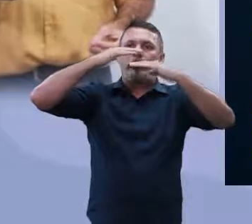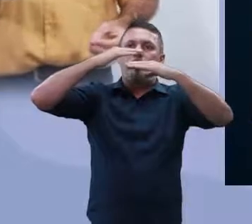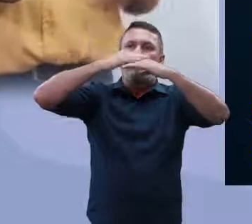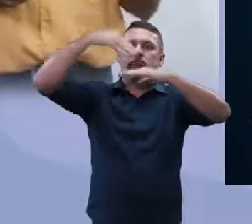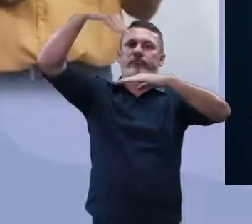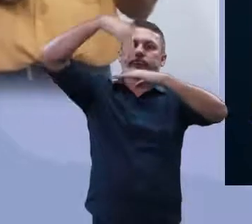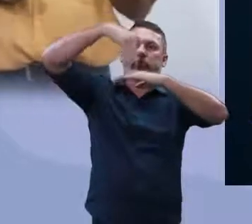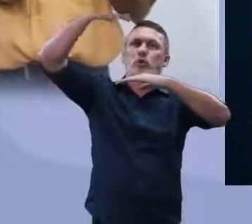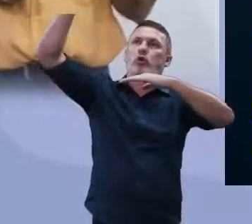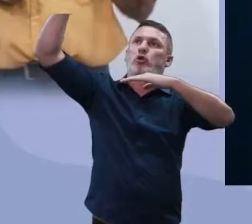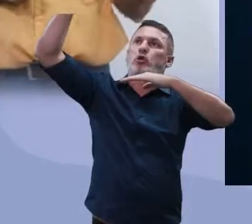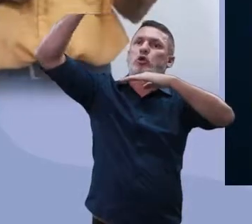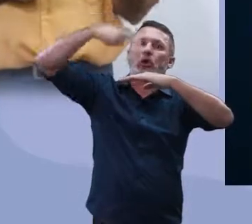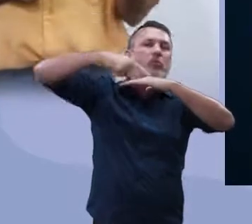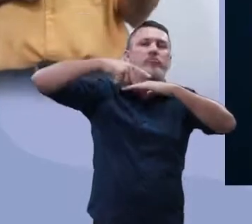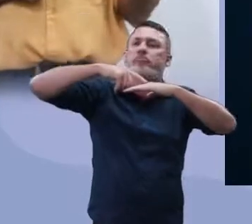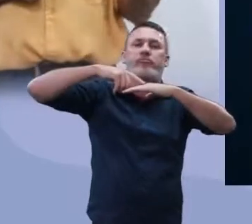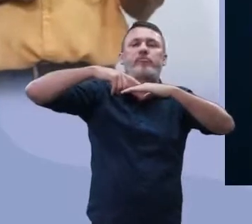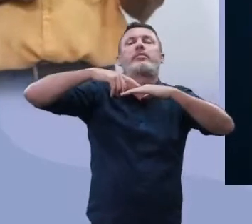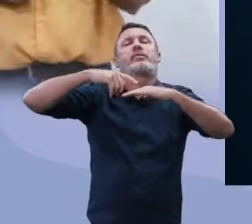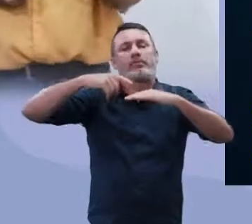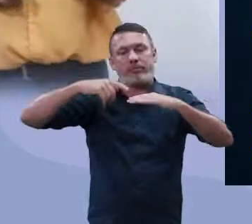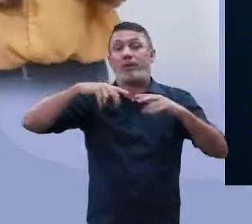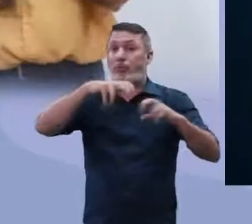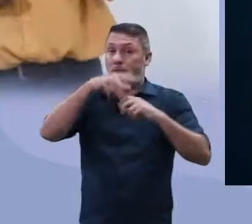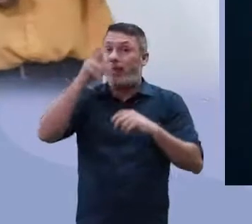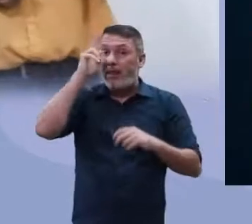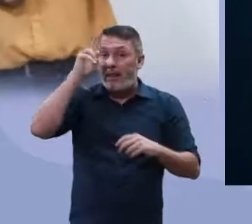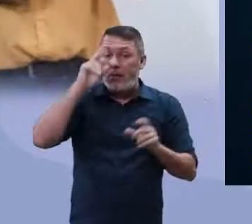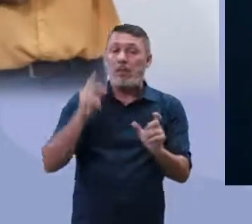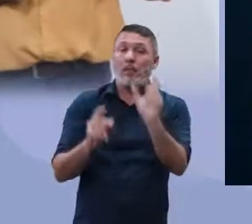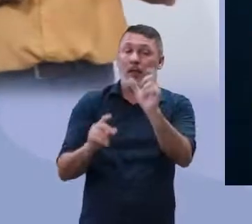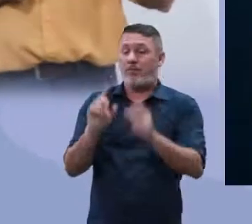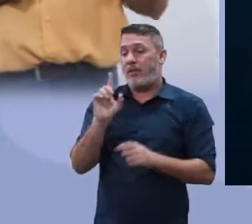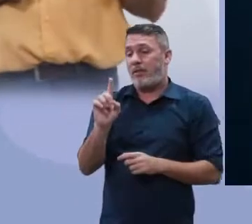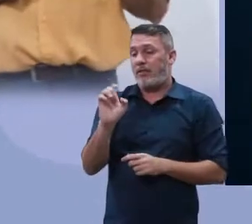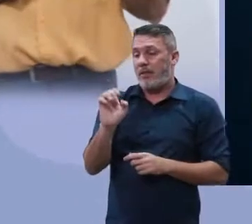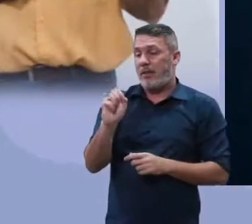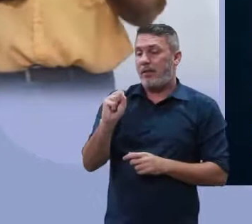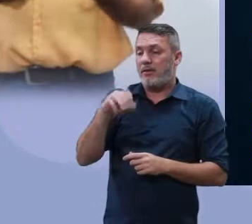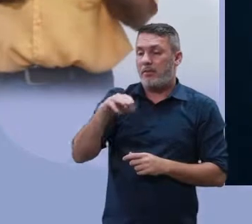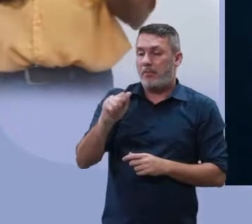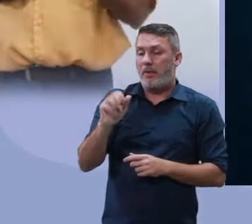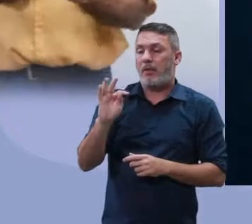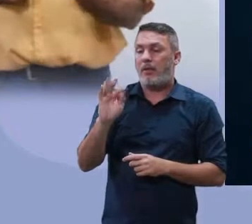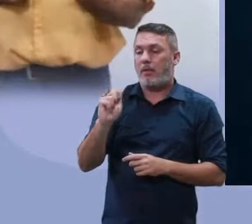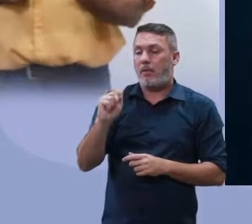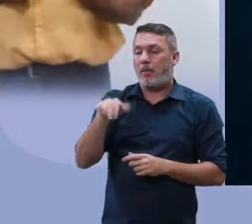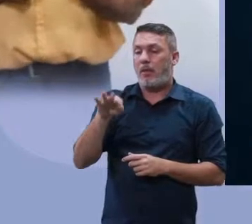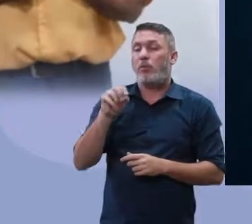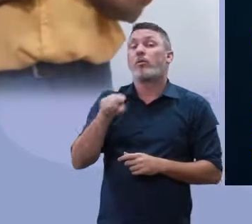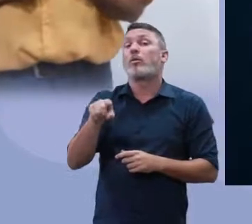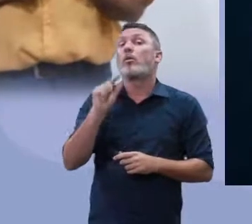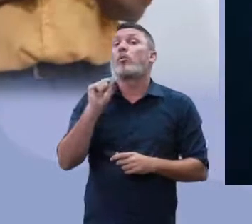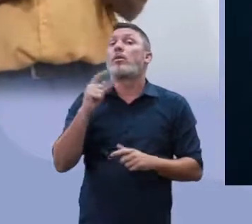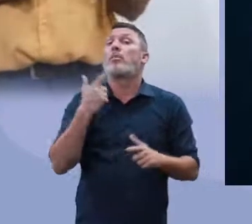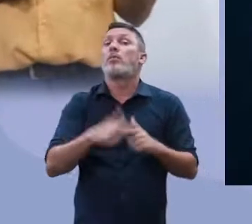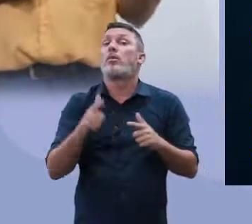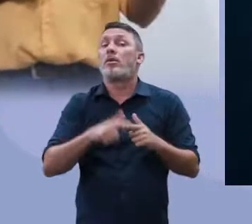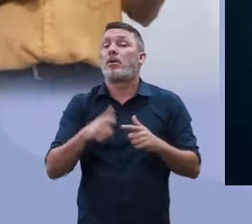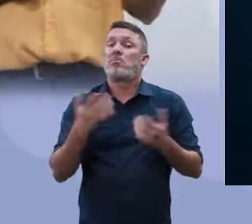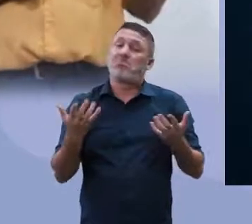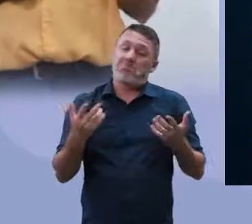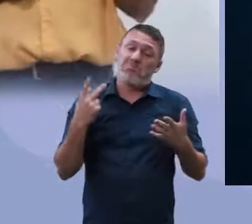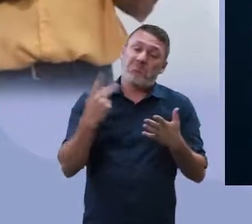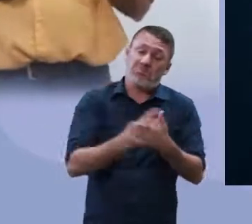biodiversidade. Temos que lembrar que quando a gente fala de desmatamento, nós estamos falando de um problema que, querendo